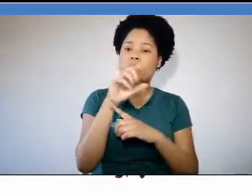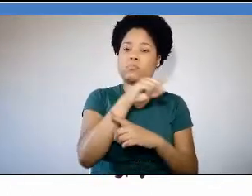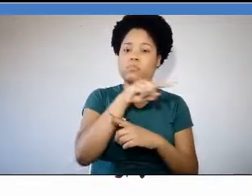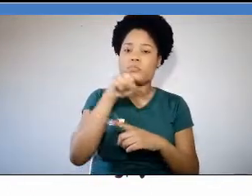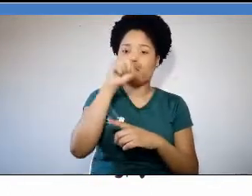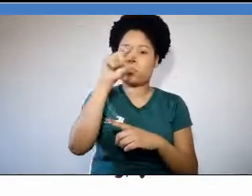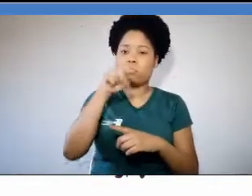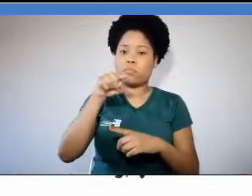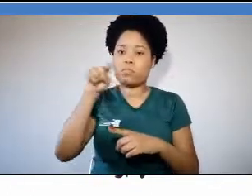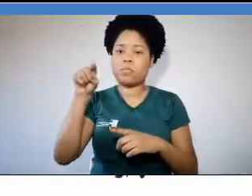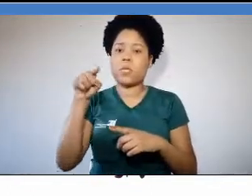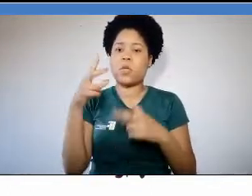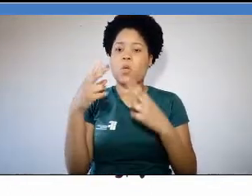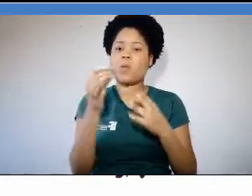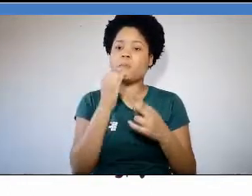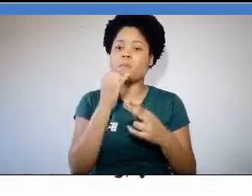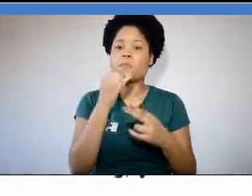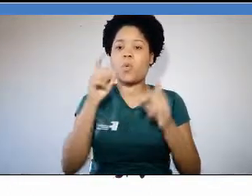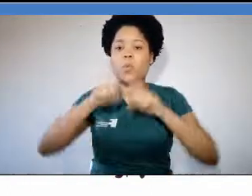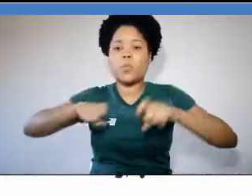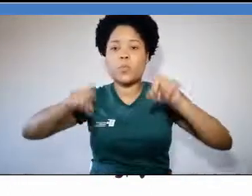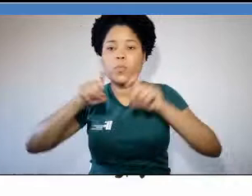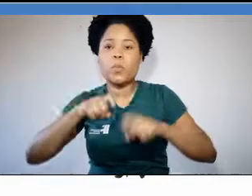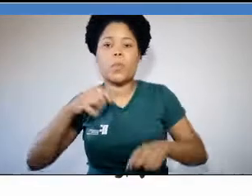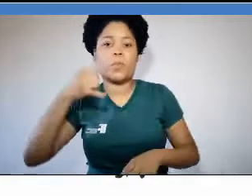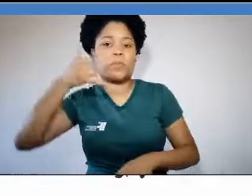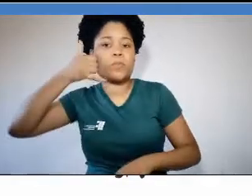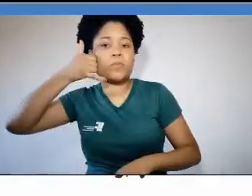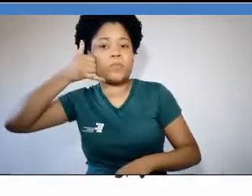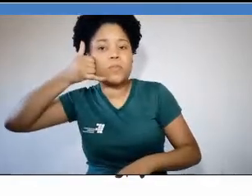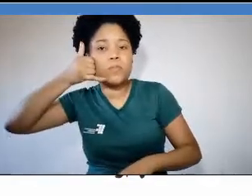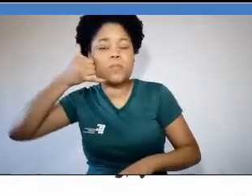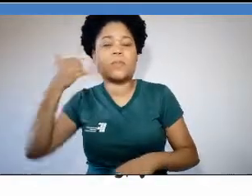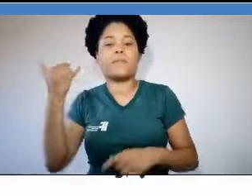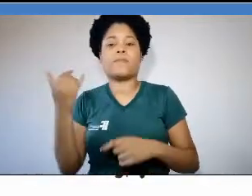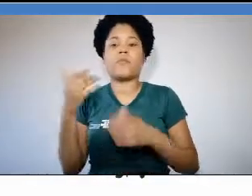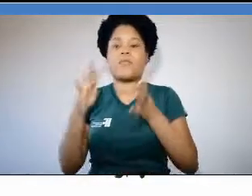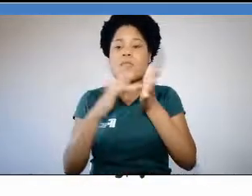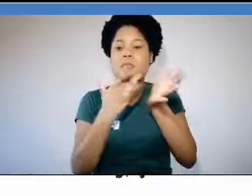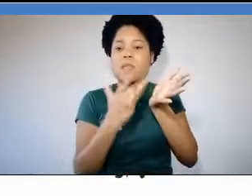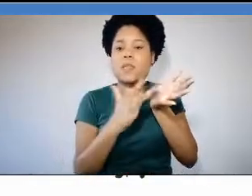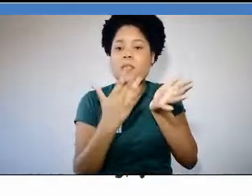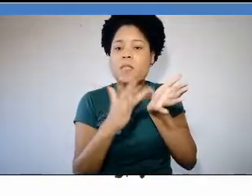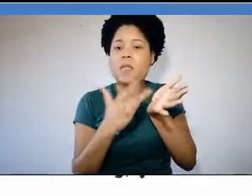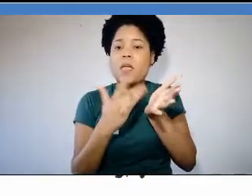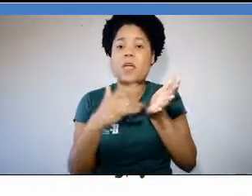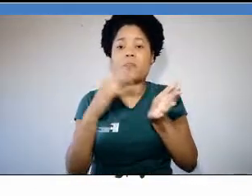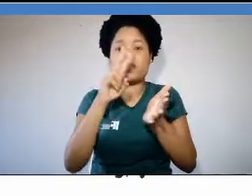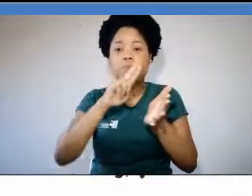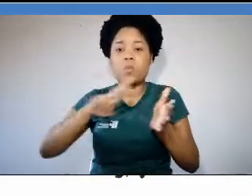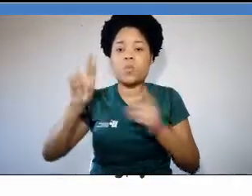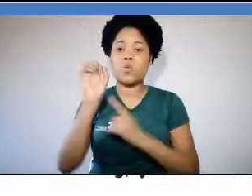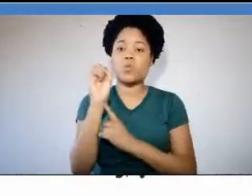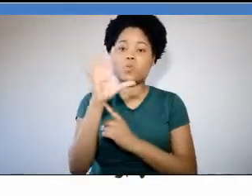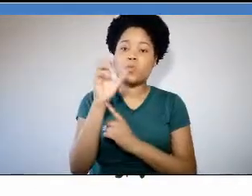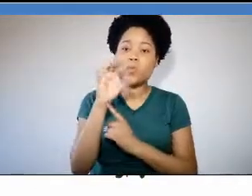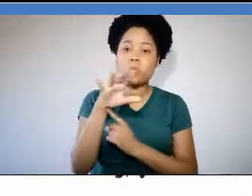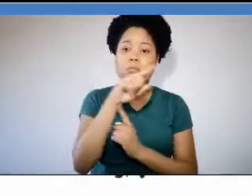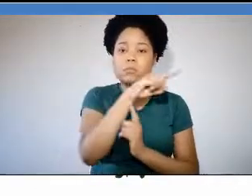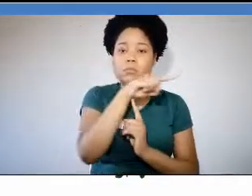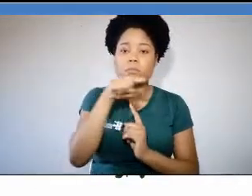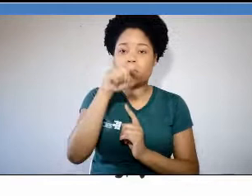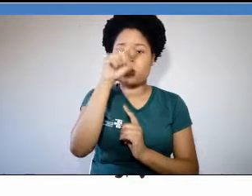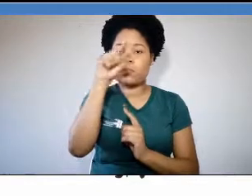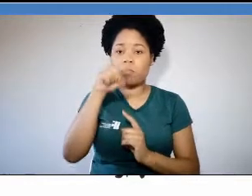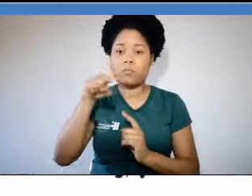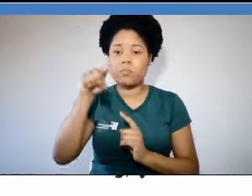os computadores, né, celulares e tablets. Eles usam o sinal do